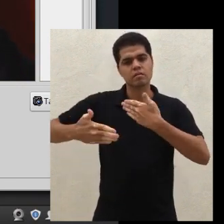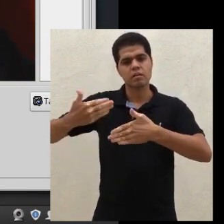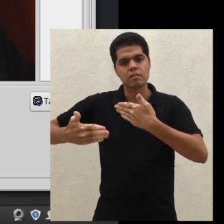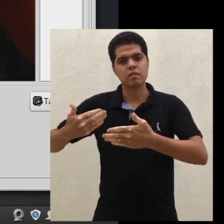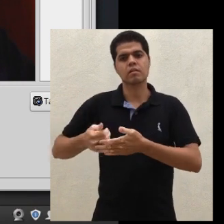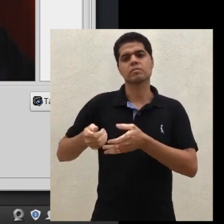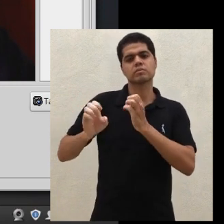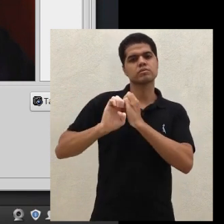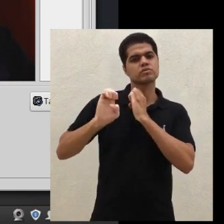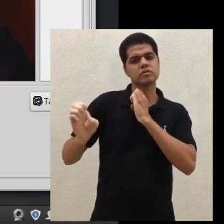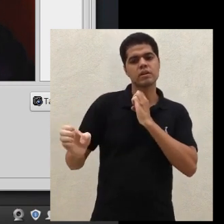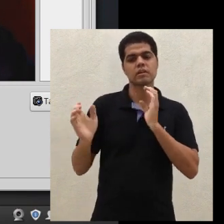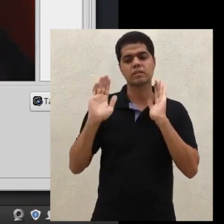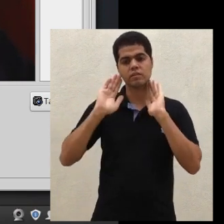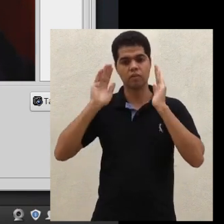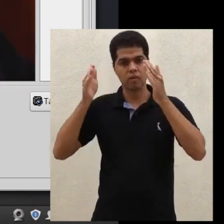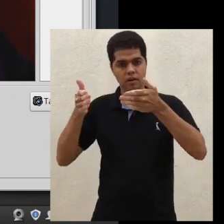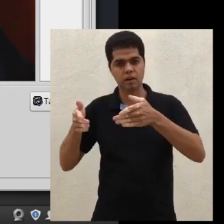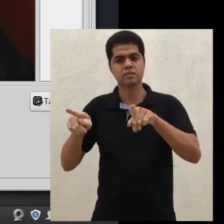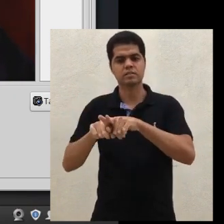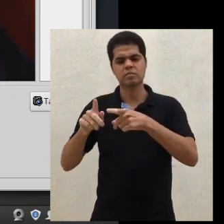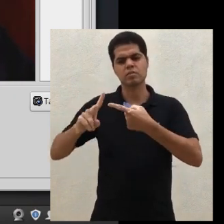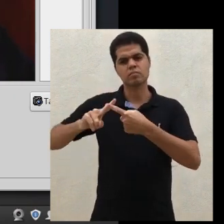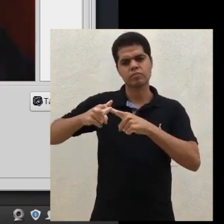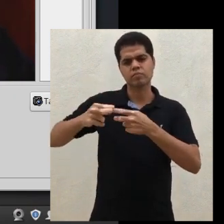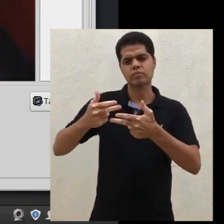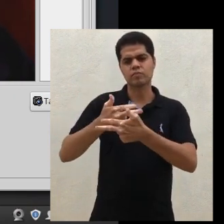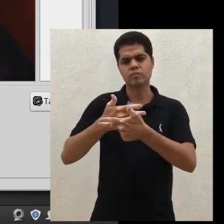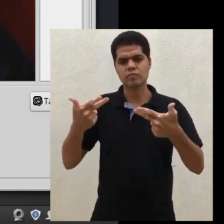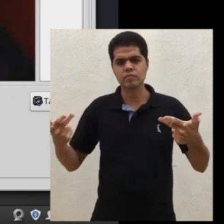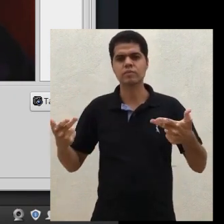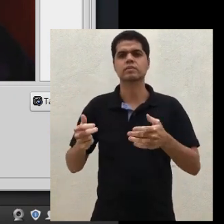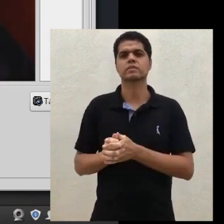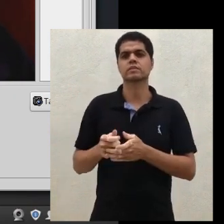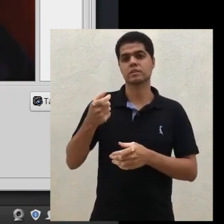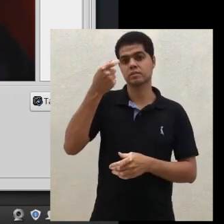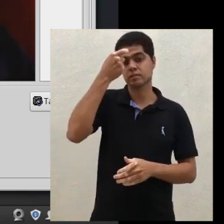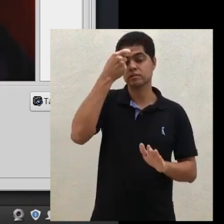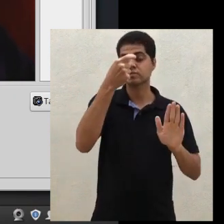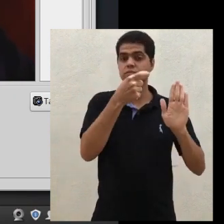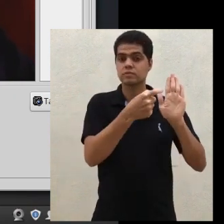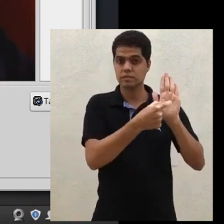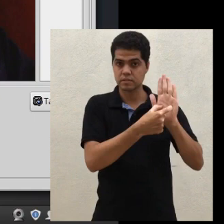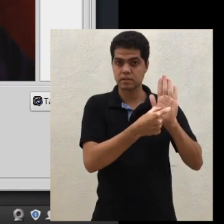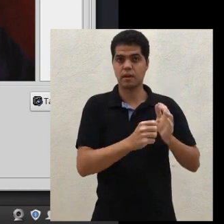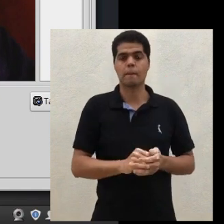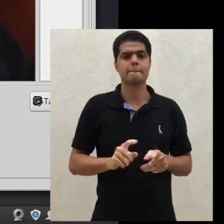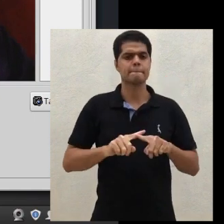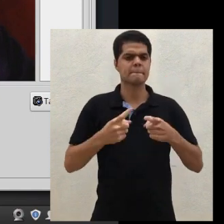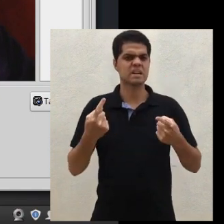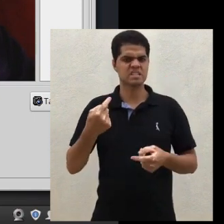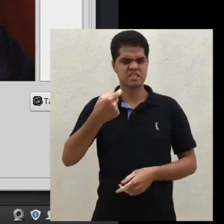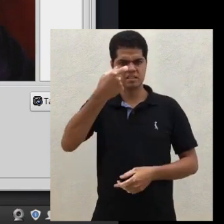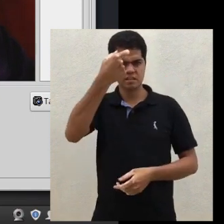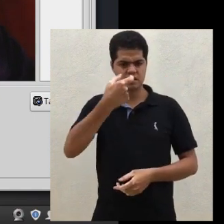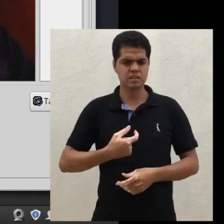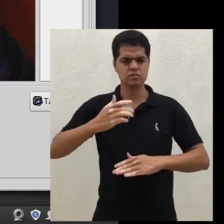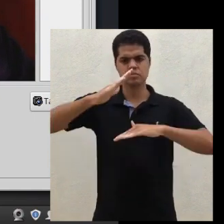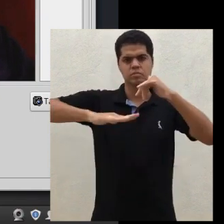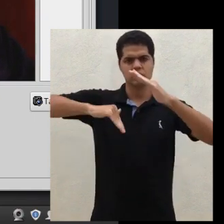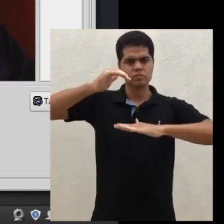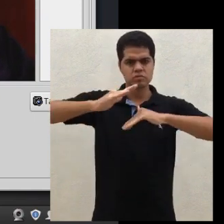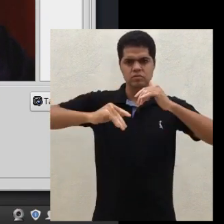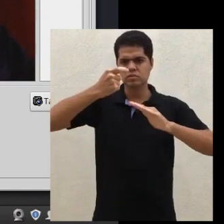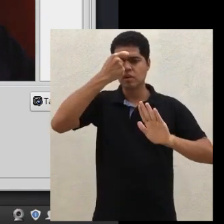para resolver problemas de engenharia, assim como outras ferramentas da inteligência artificial, mas eu não